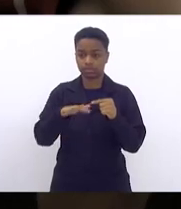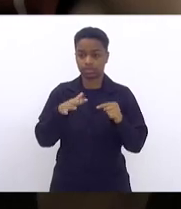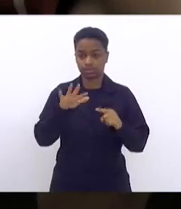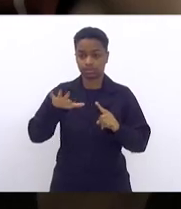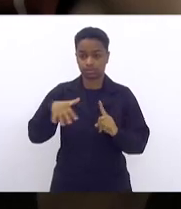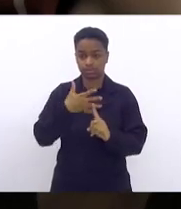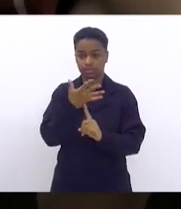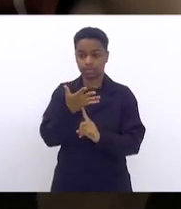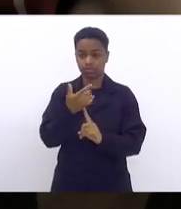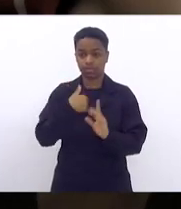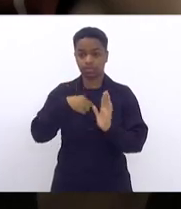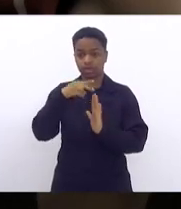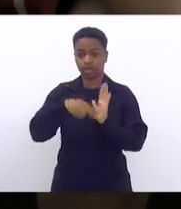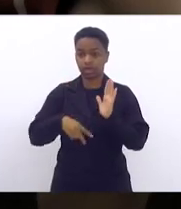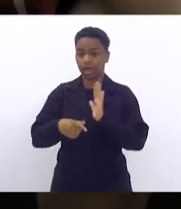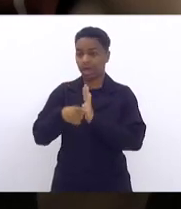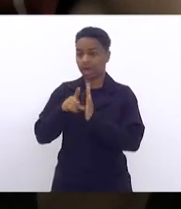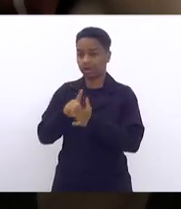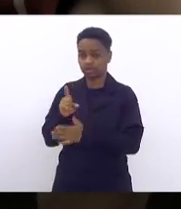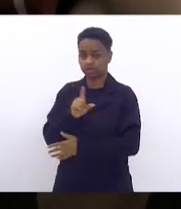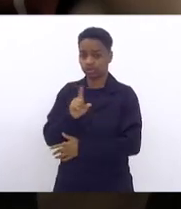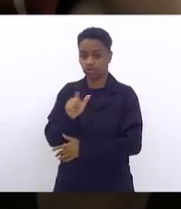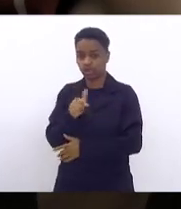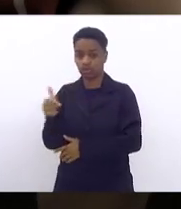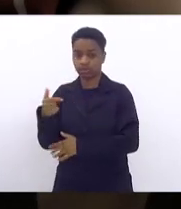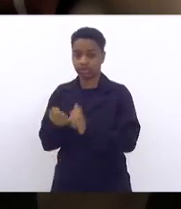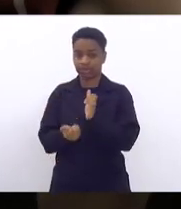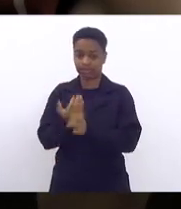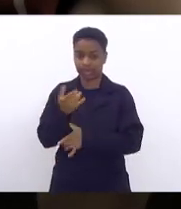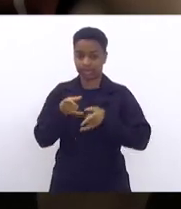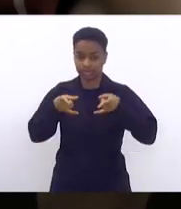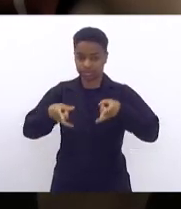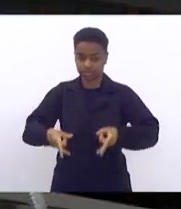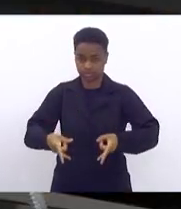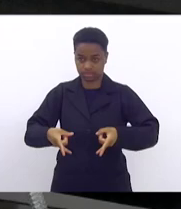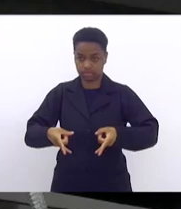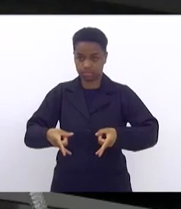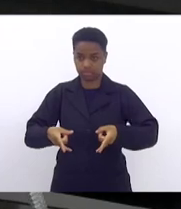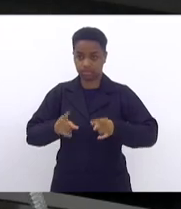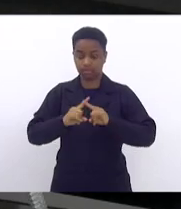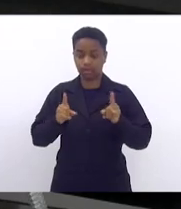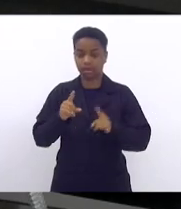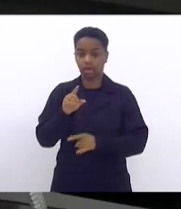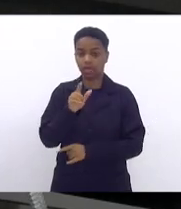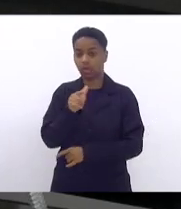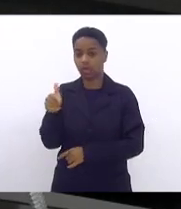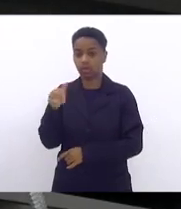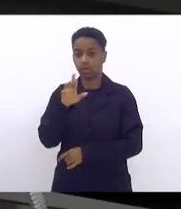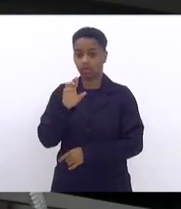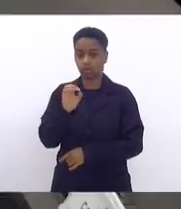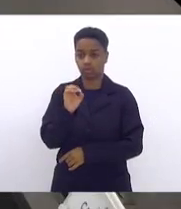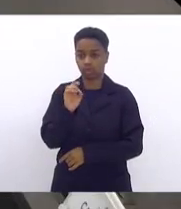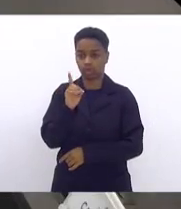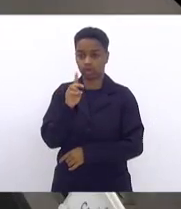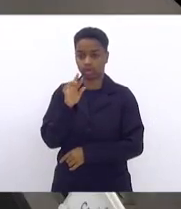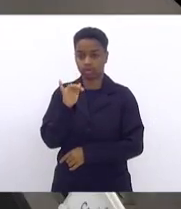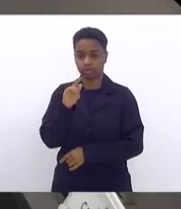Tiago Pampolha, que é anterior a esse. Está criando o cemitério. Não, o do Rodrigo Amorim não faz isso.